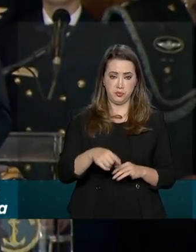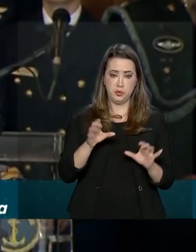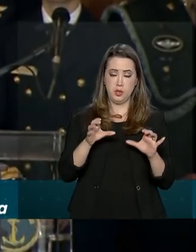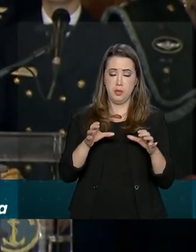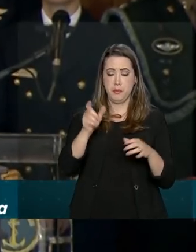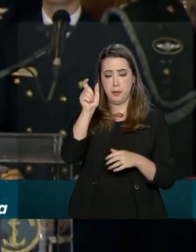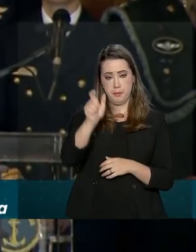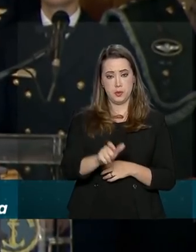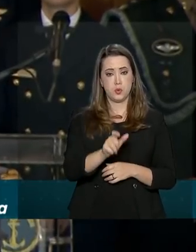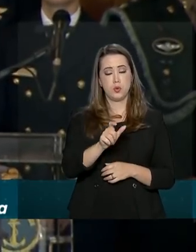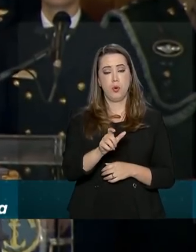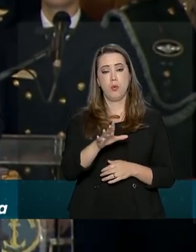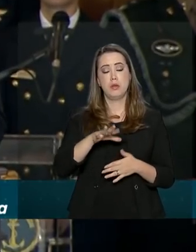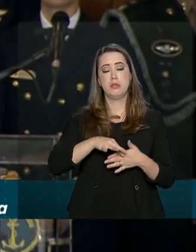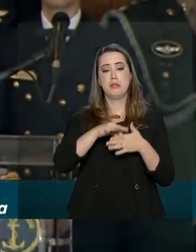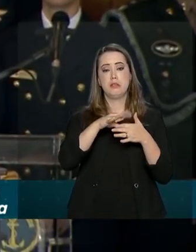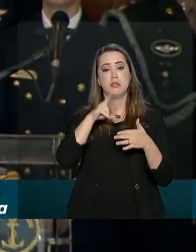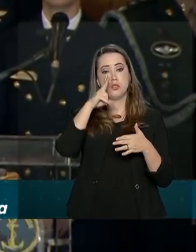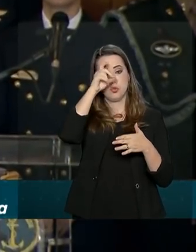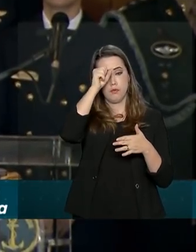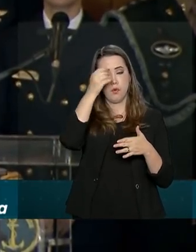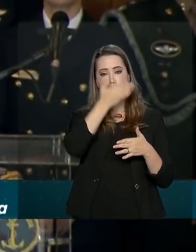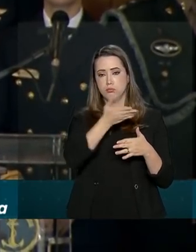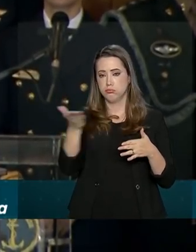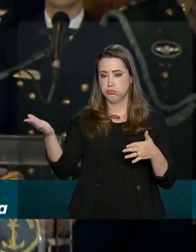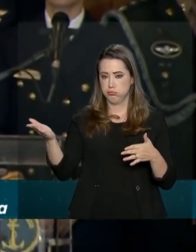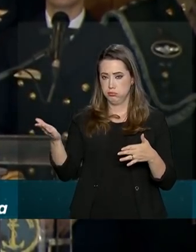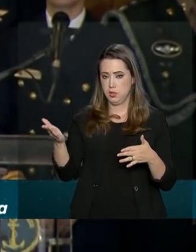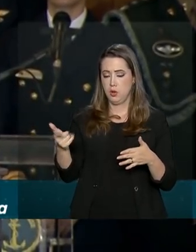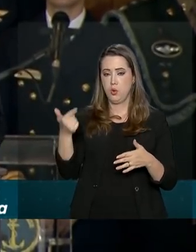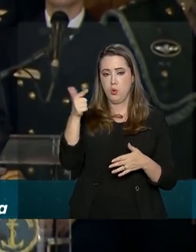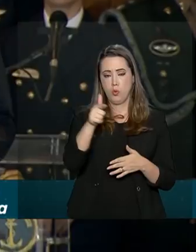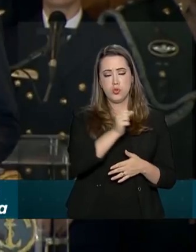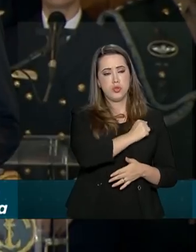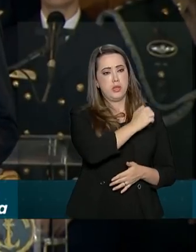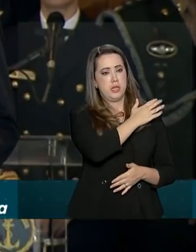demais oficiais generais, oficiais, praças,